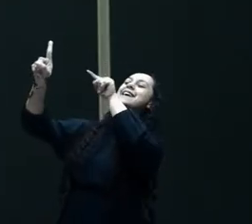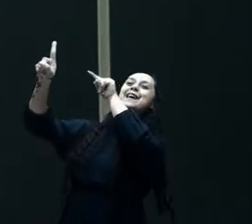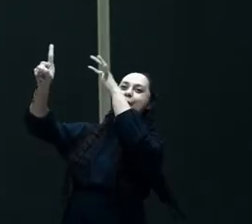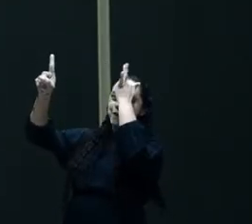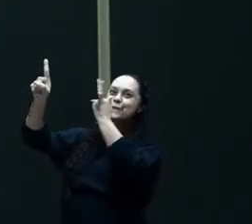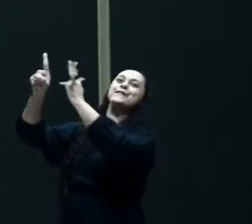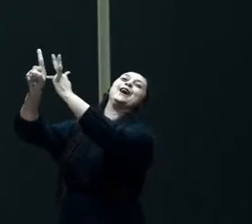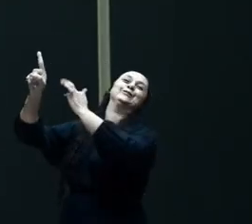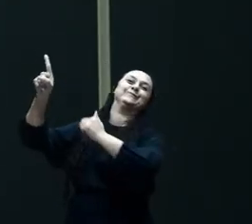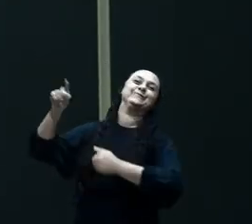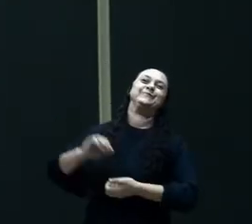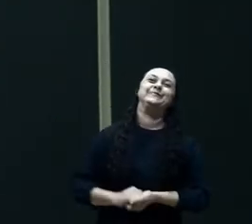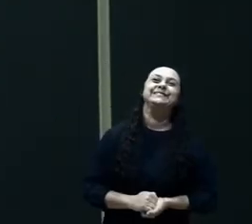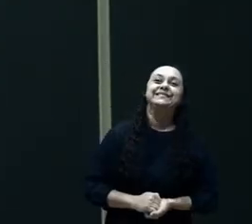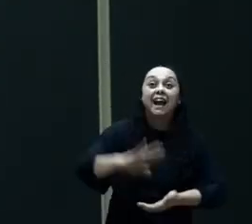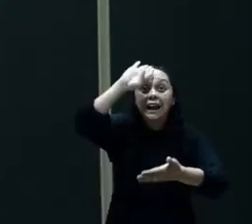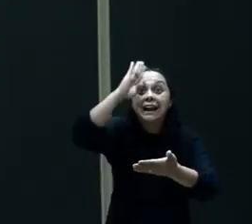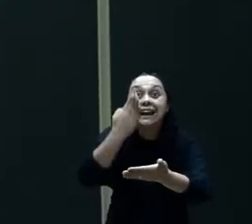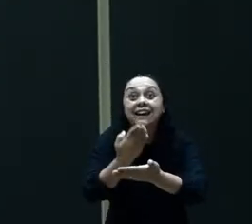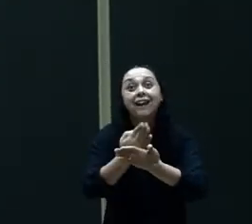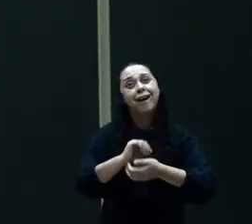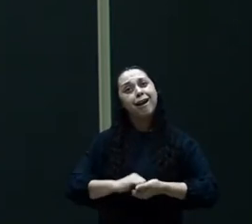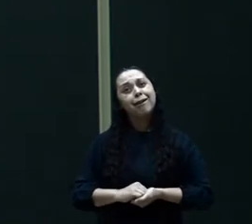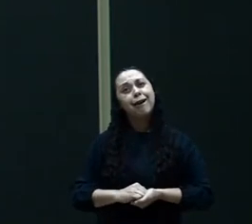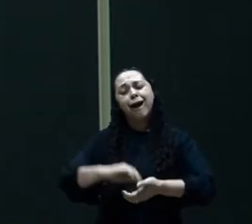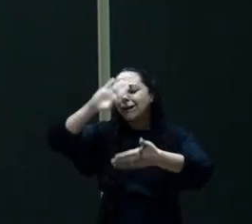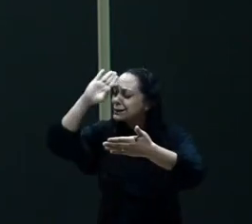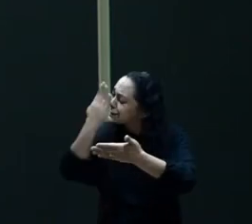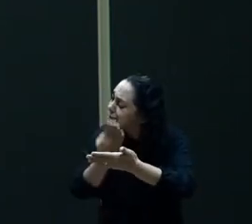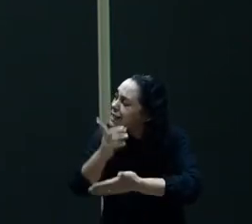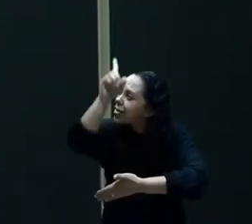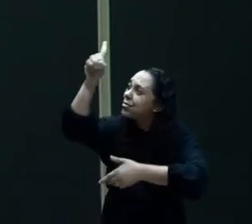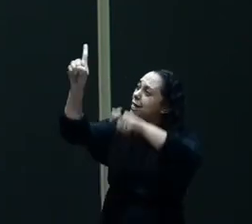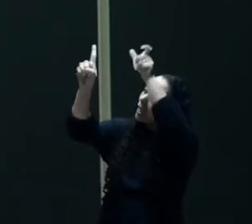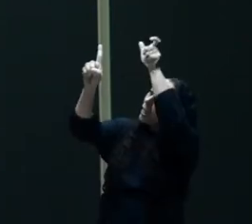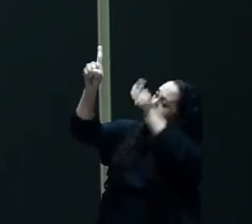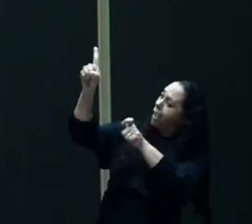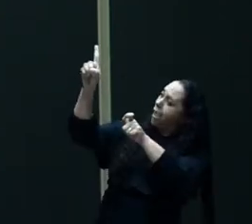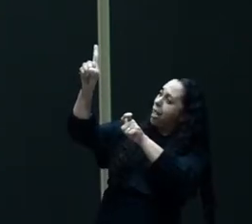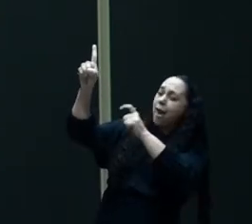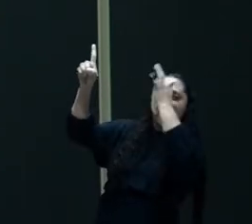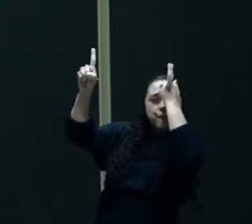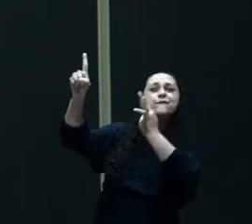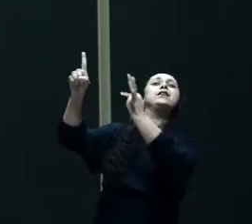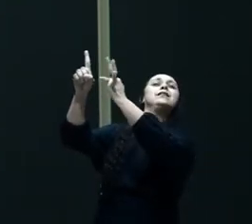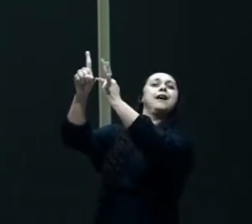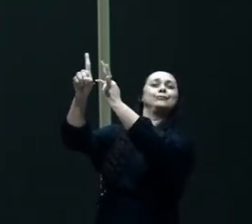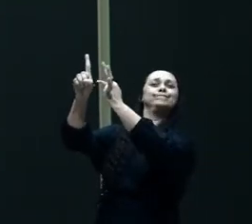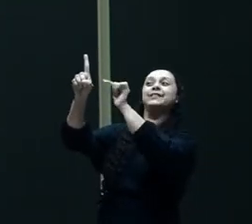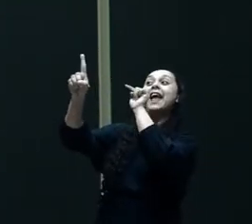Jesus Creia Quem fez a promessa é fiel e nesse a gente